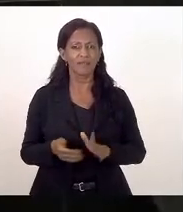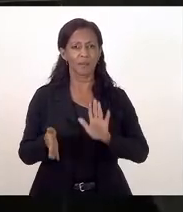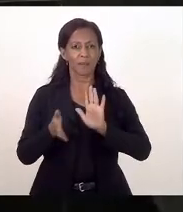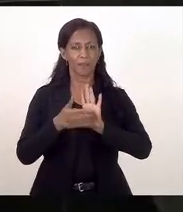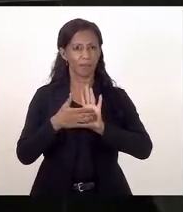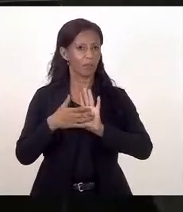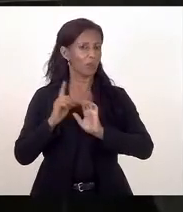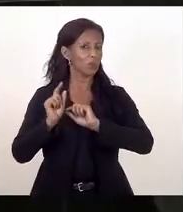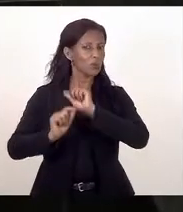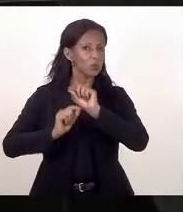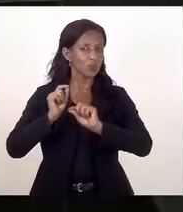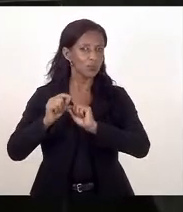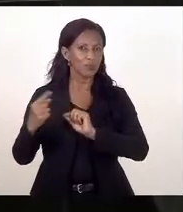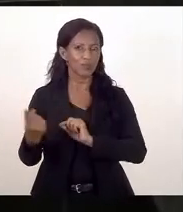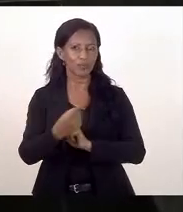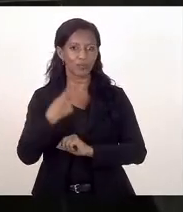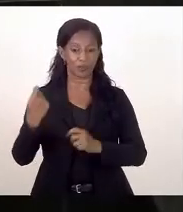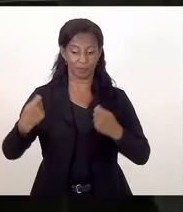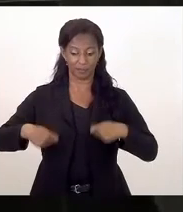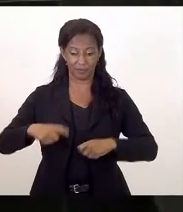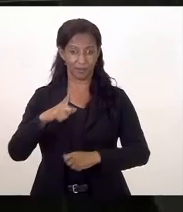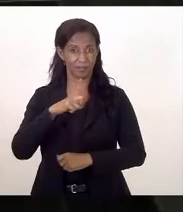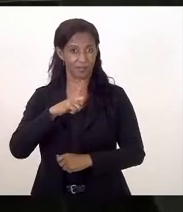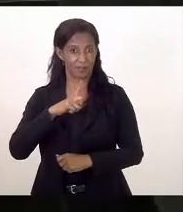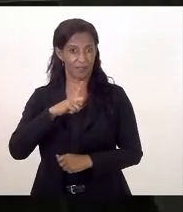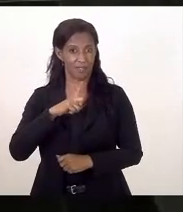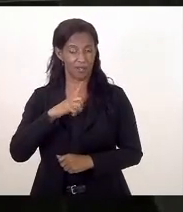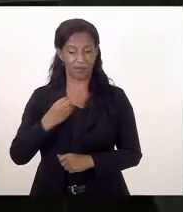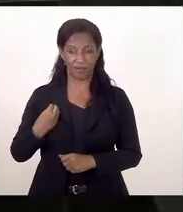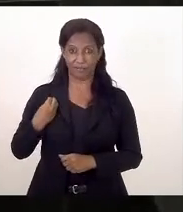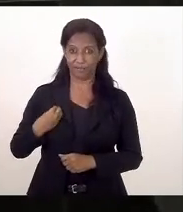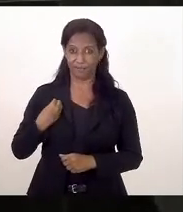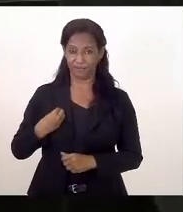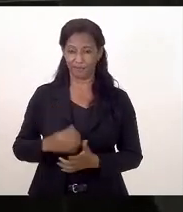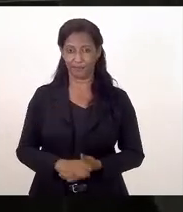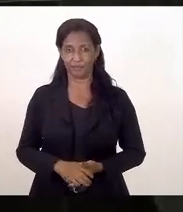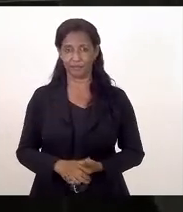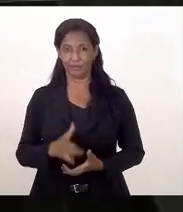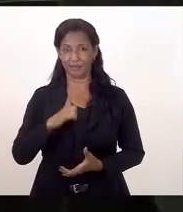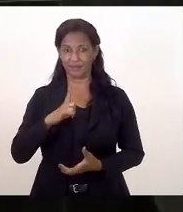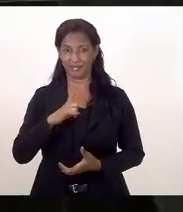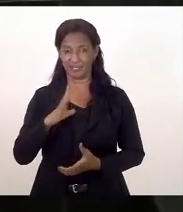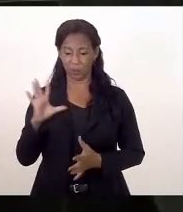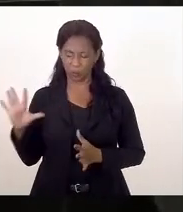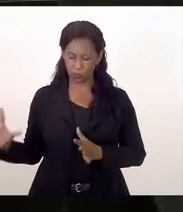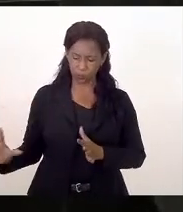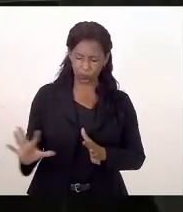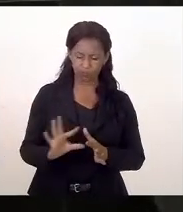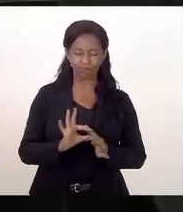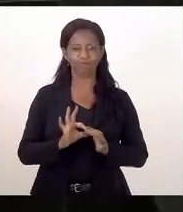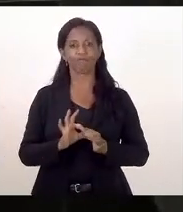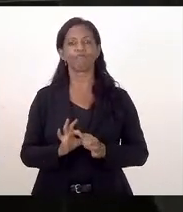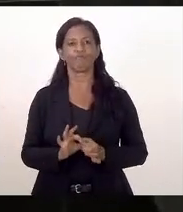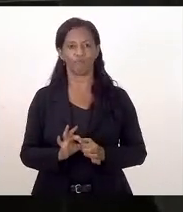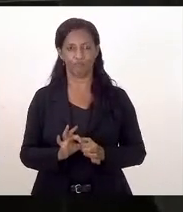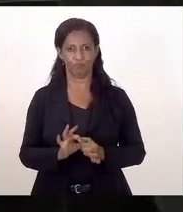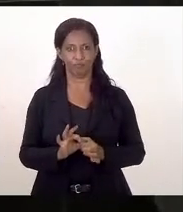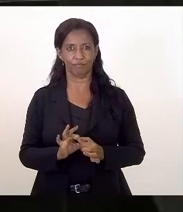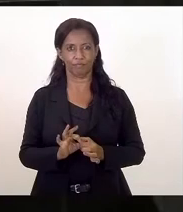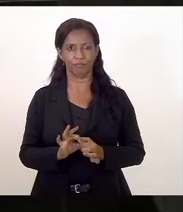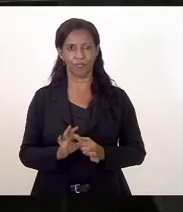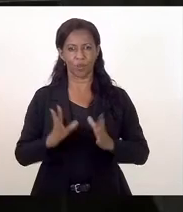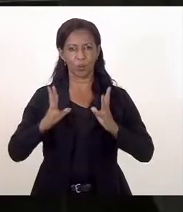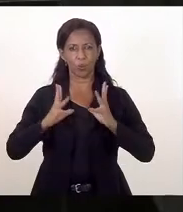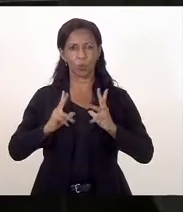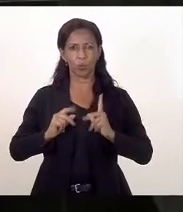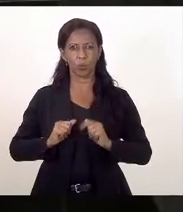que nós vamos, que temos que ter, estamos tendo, de ter uma unidade, de varrer